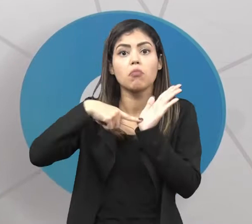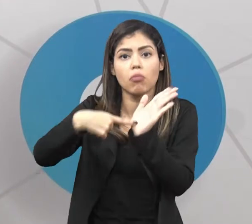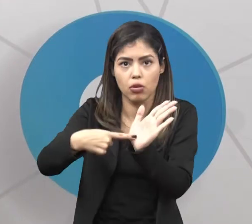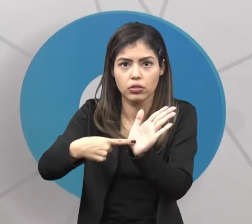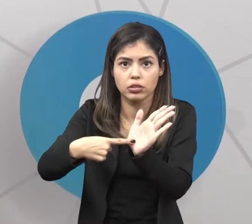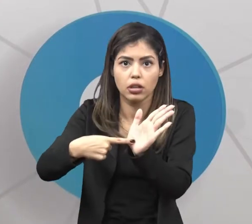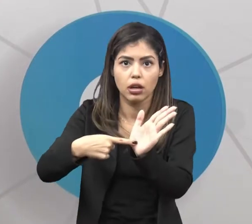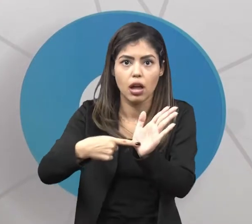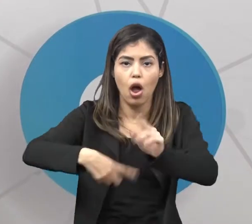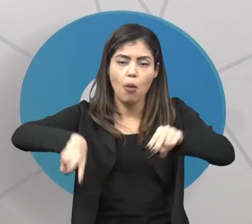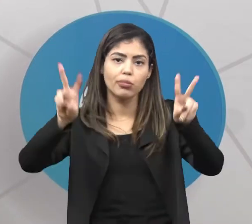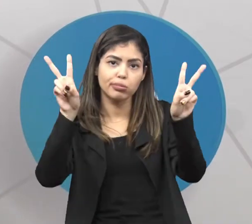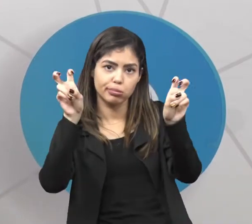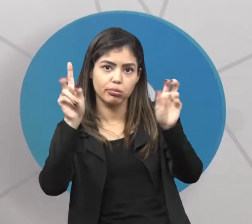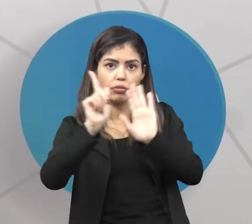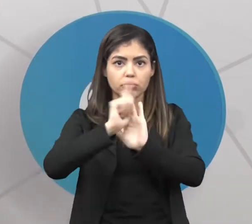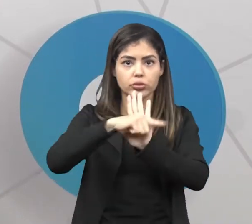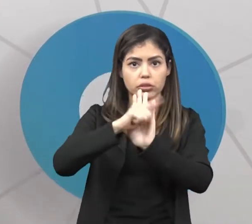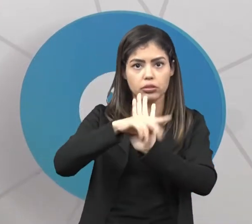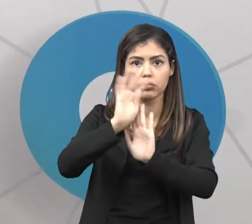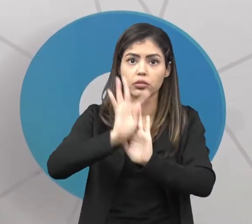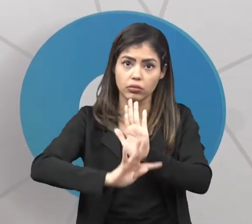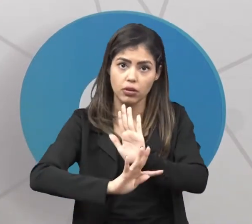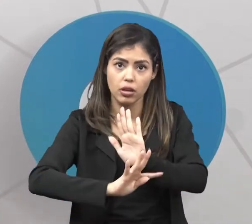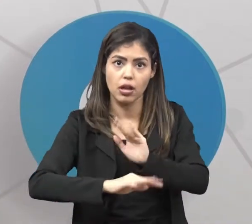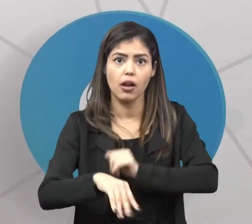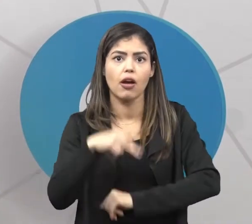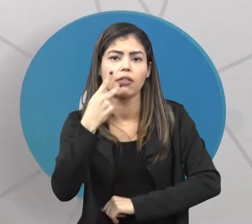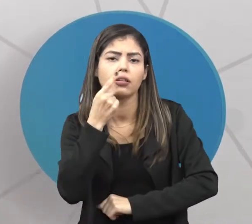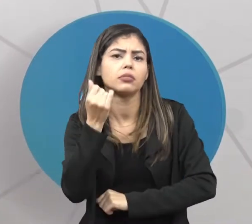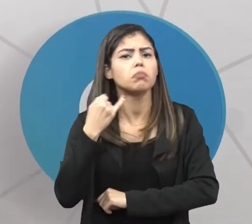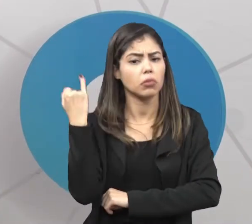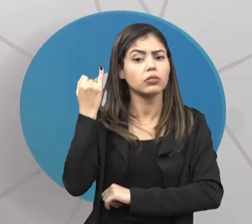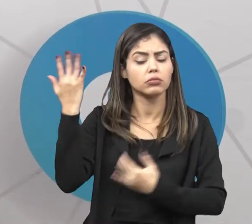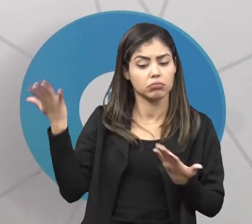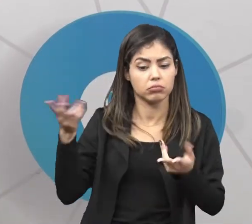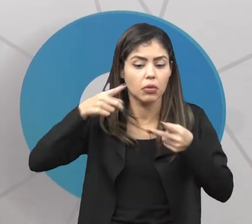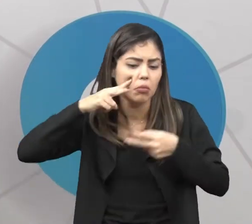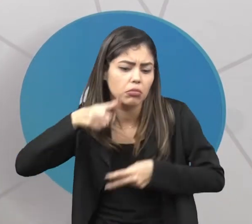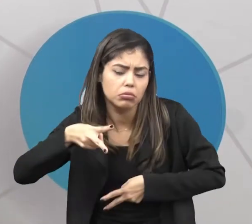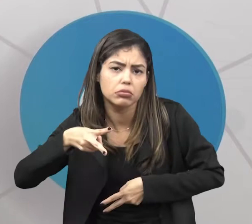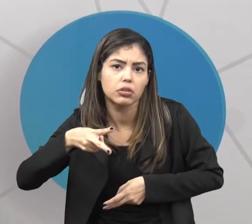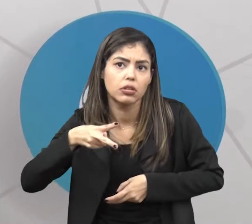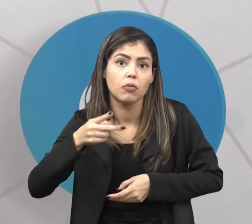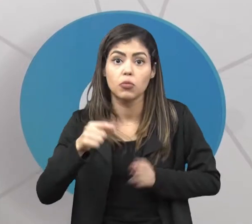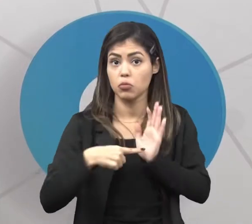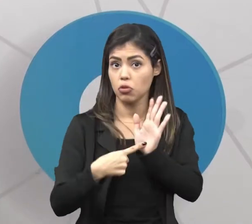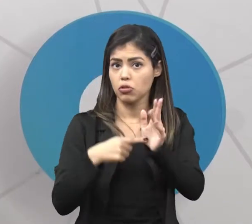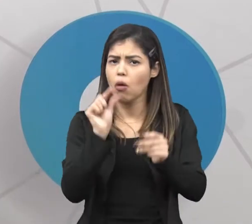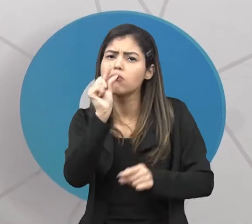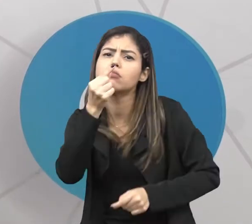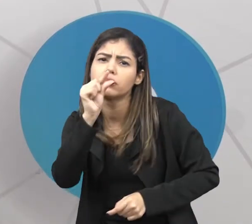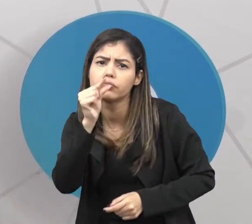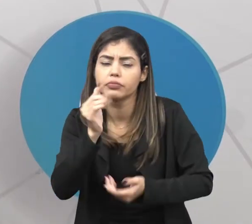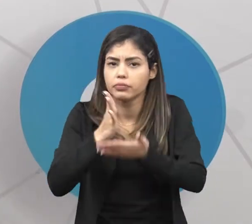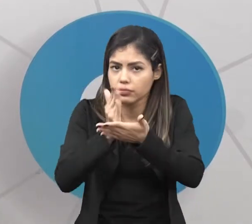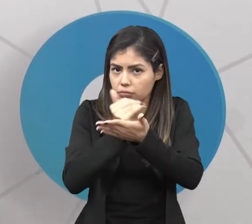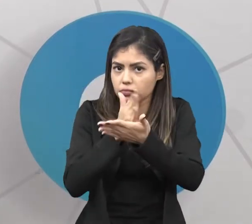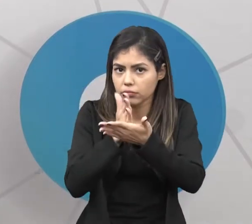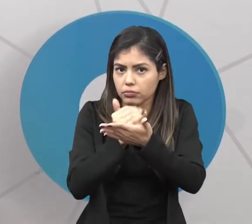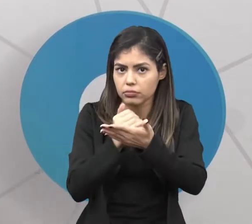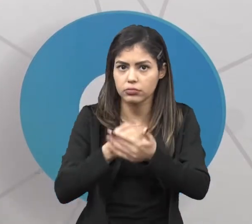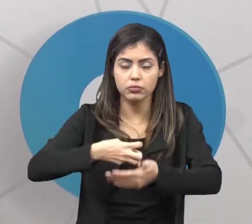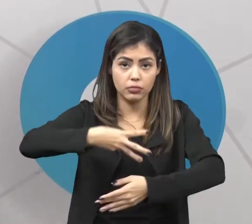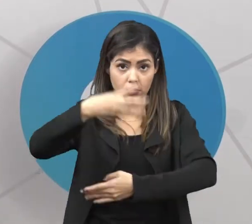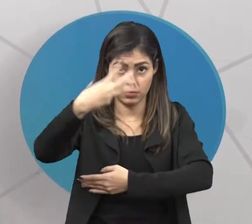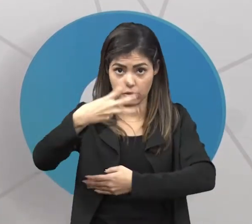dele sobre esse gênero textual é bem interessante. E nós vamos tratar um pouquinho disso. Eu dividi